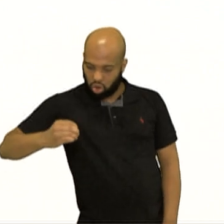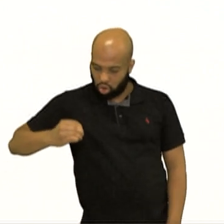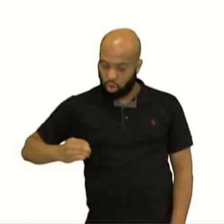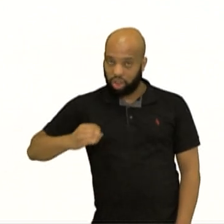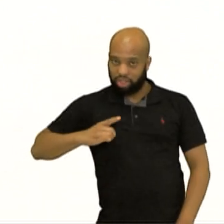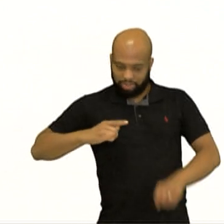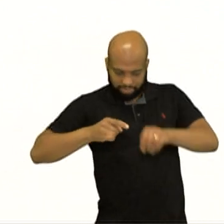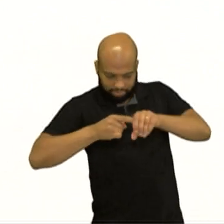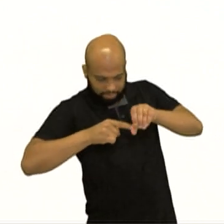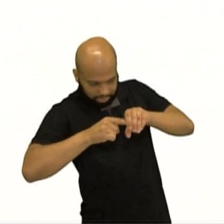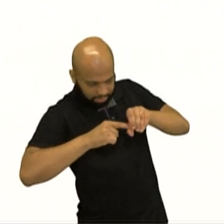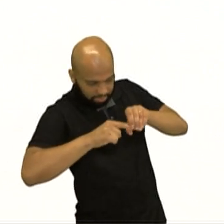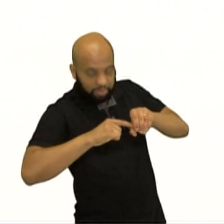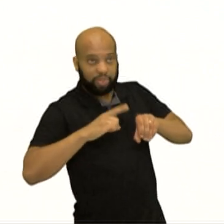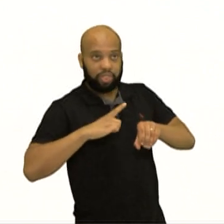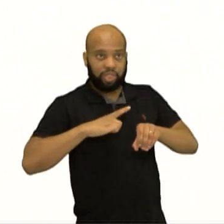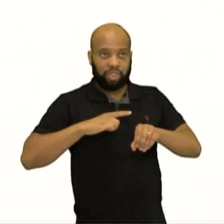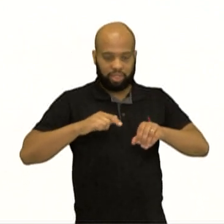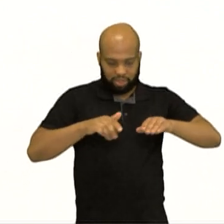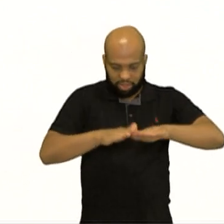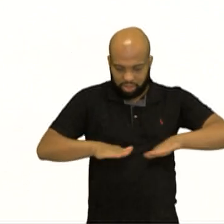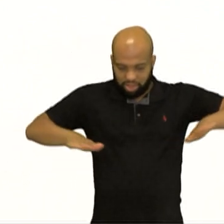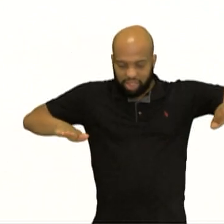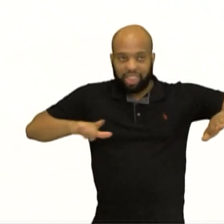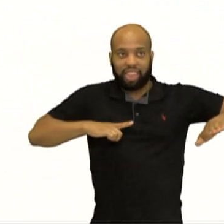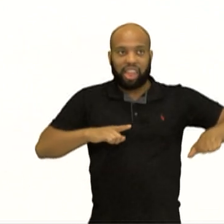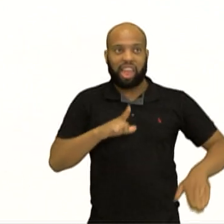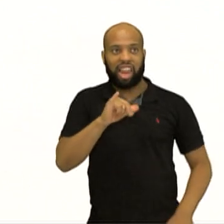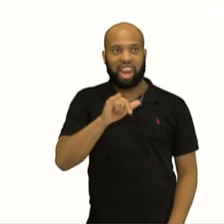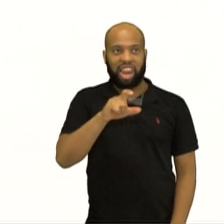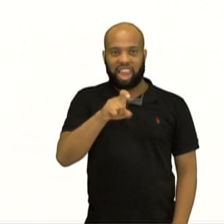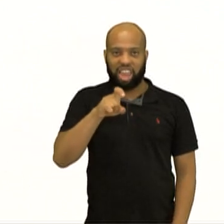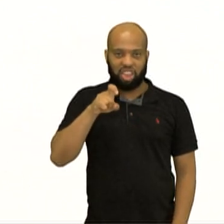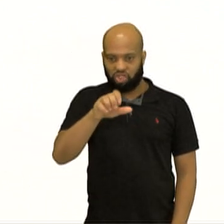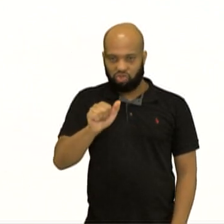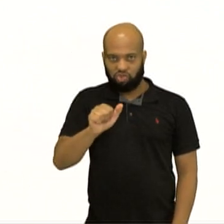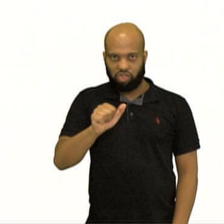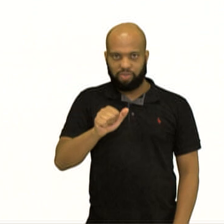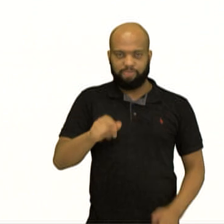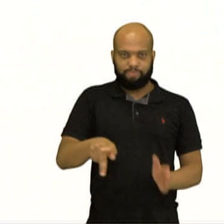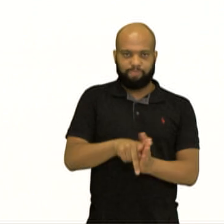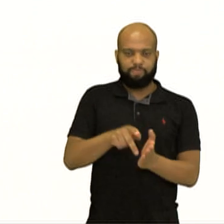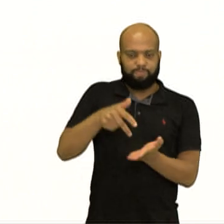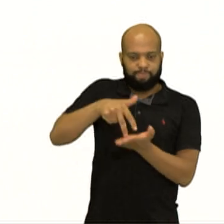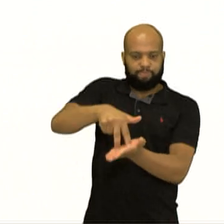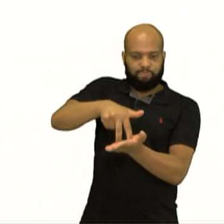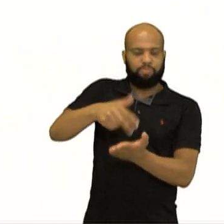tá? E em cima dele a gente tem a lixa, né, que é para dar aderência para você poder fazer as manobras.